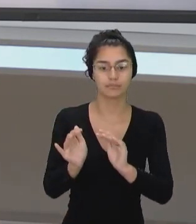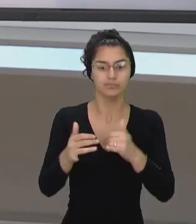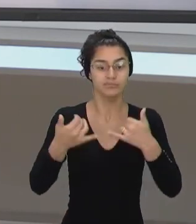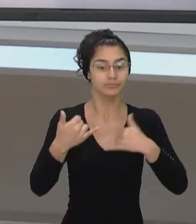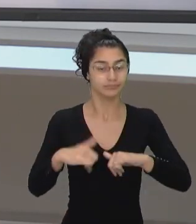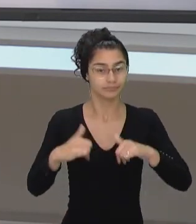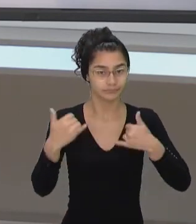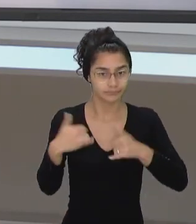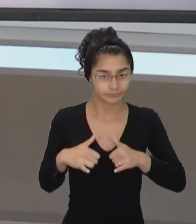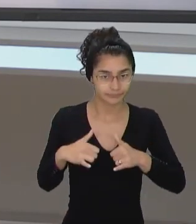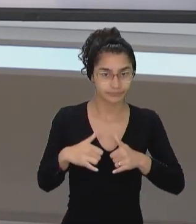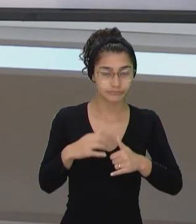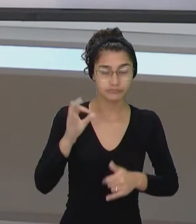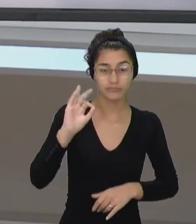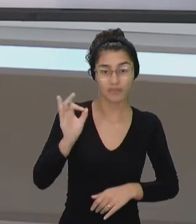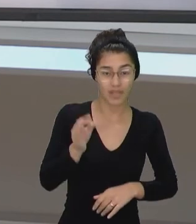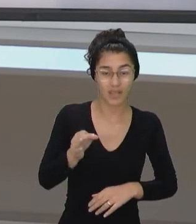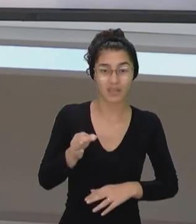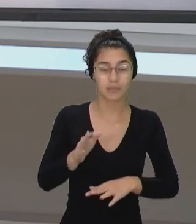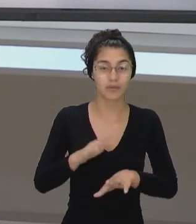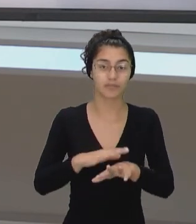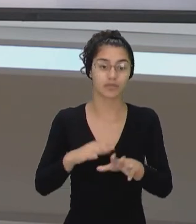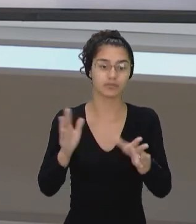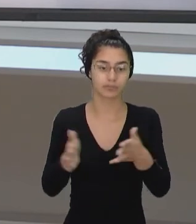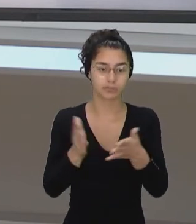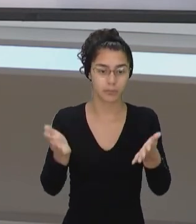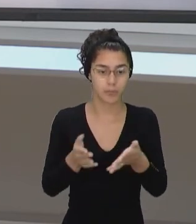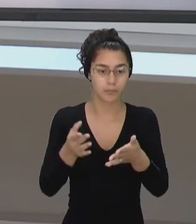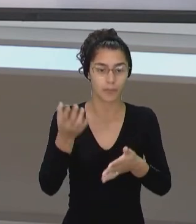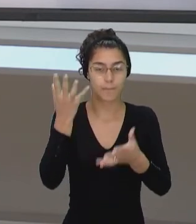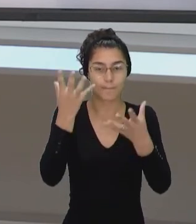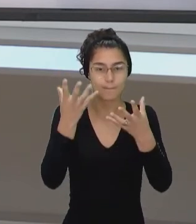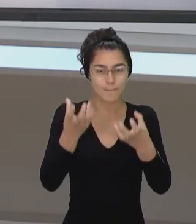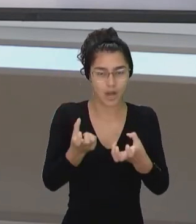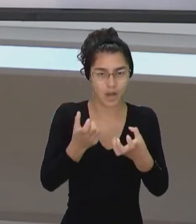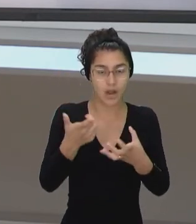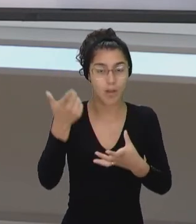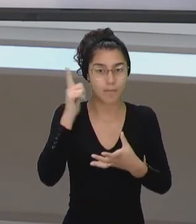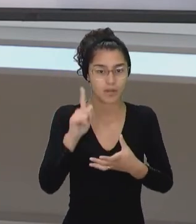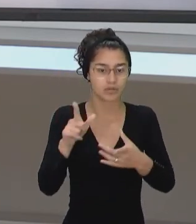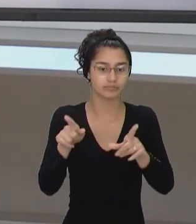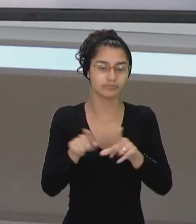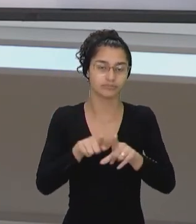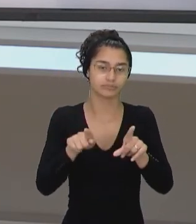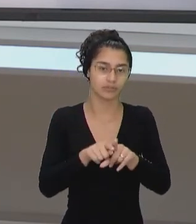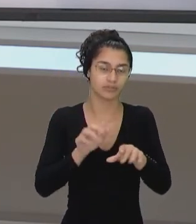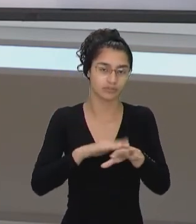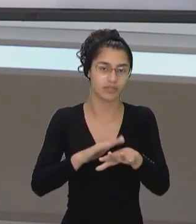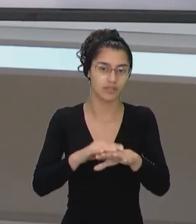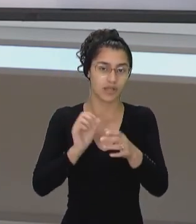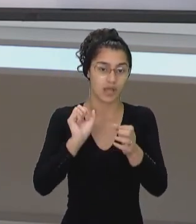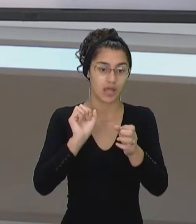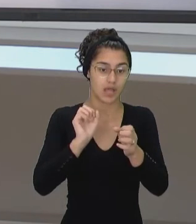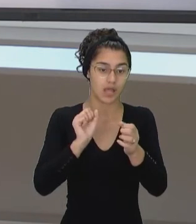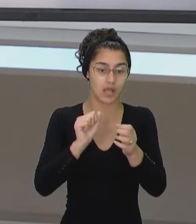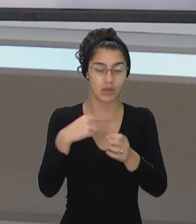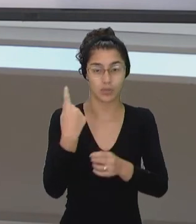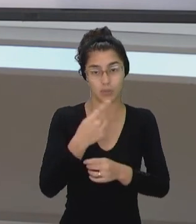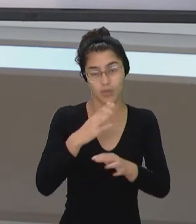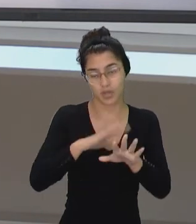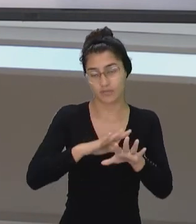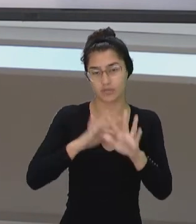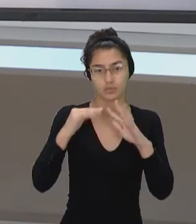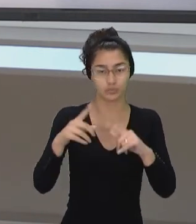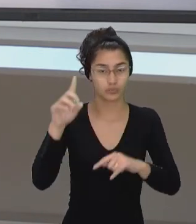energia suficiente para promover a contração muscular para que eu então consiga realizar as atividades do meu